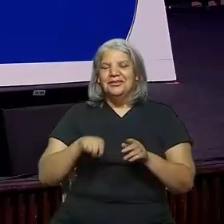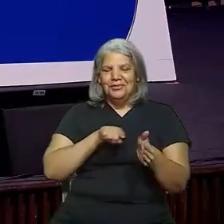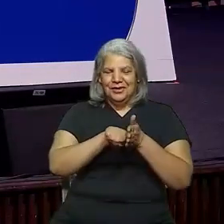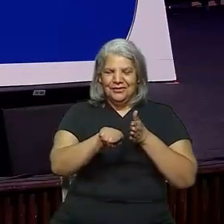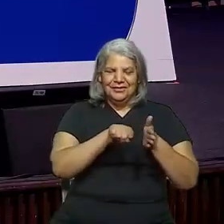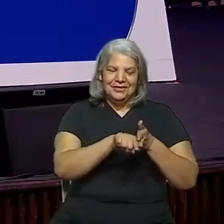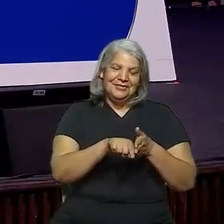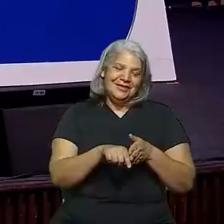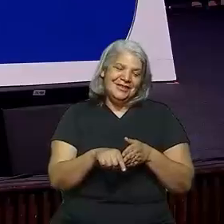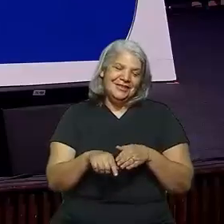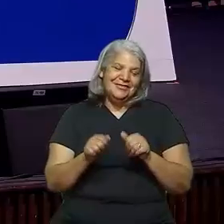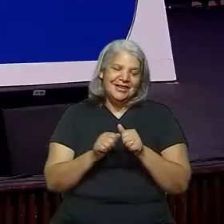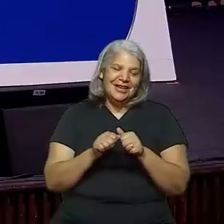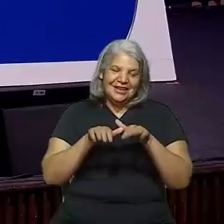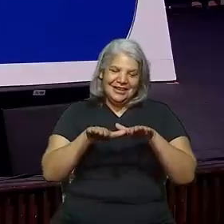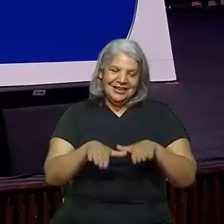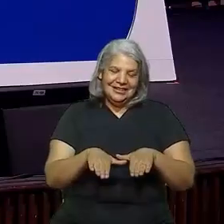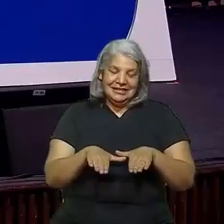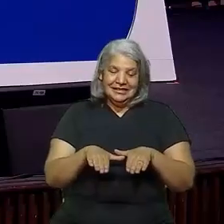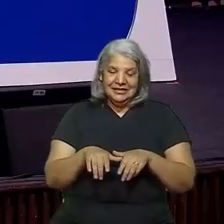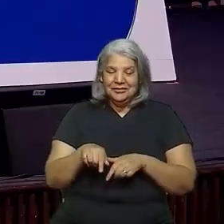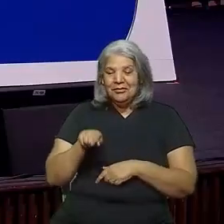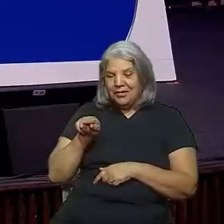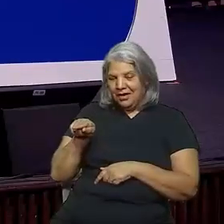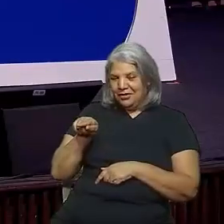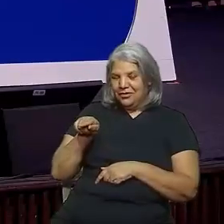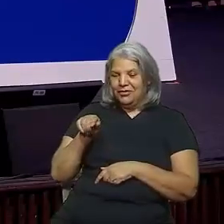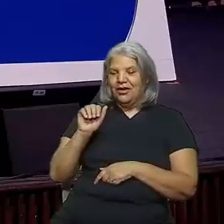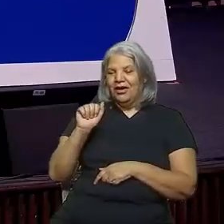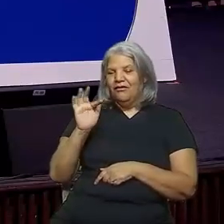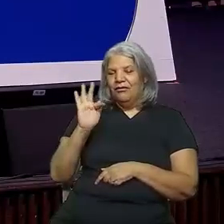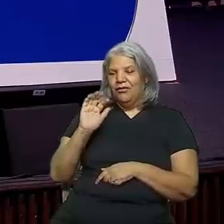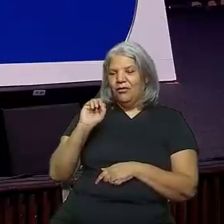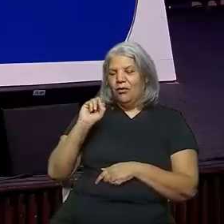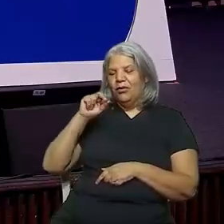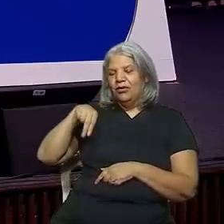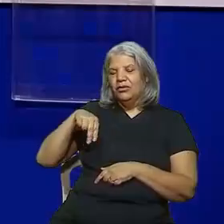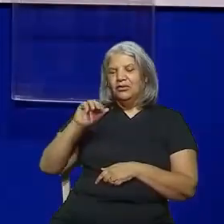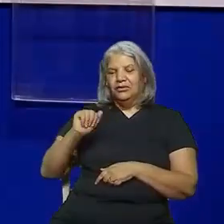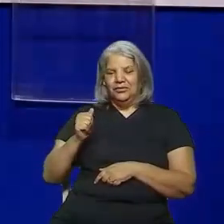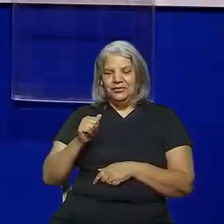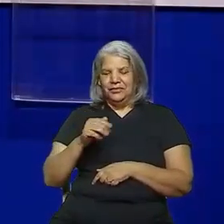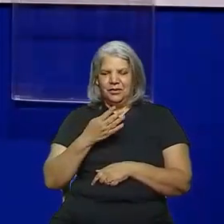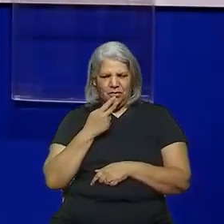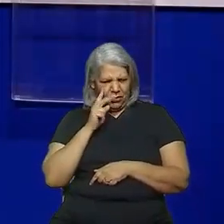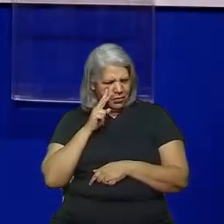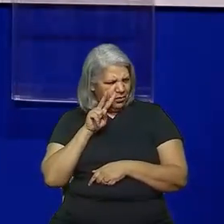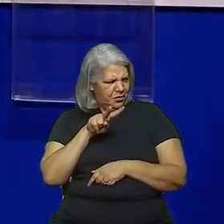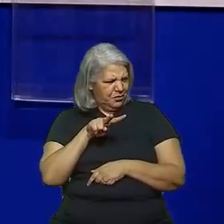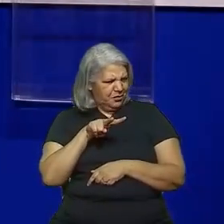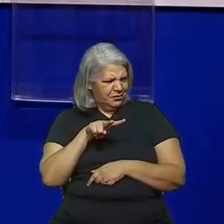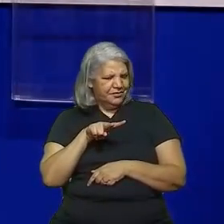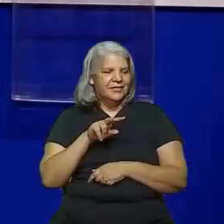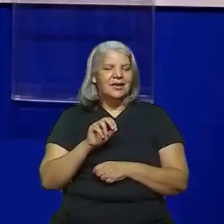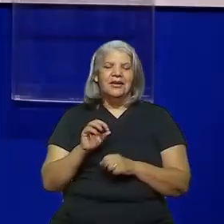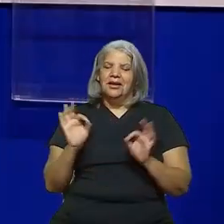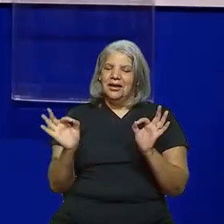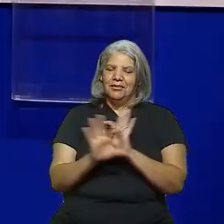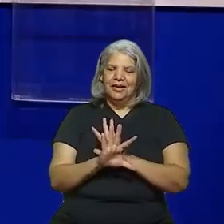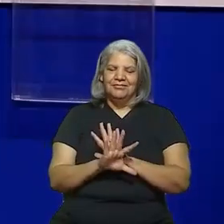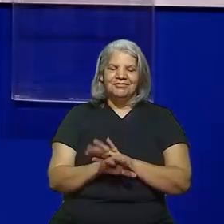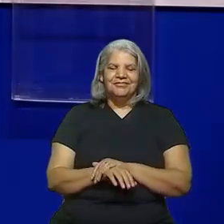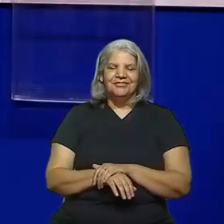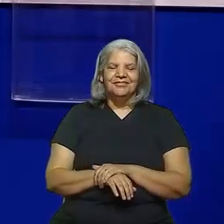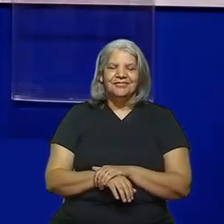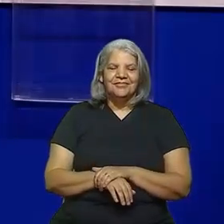aqui. Mas o Afonso me olhou com cara de que é para eu terminar a mesa. Mas eu vou fazer mais uma. E aí vocês vão responder